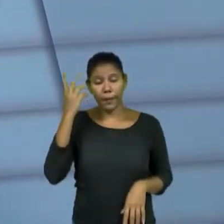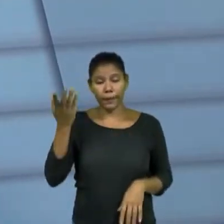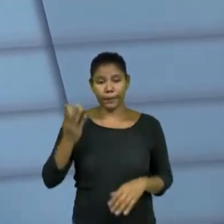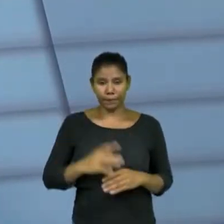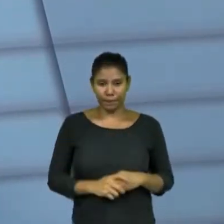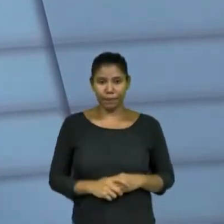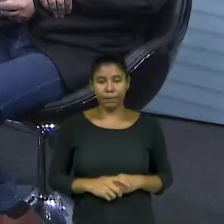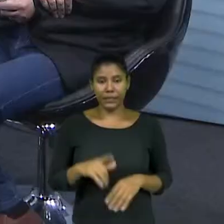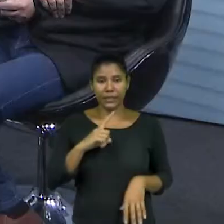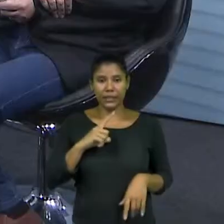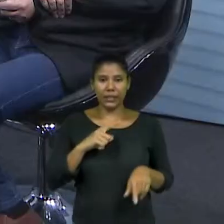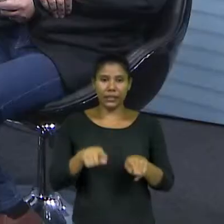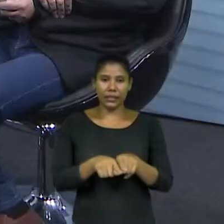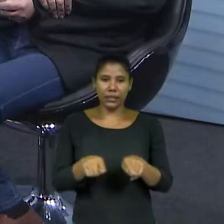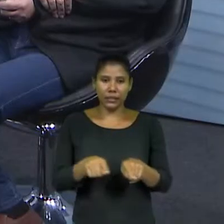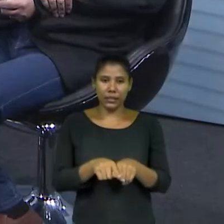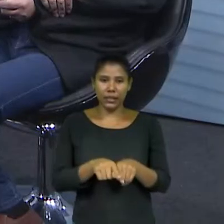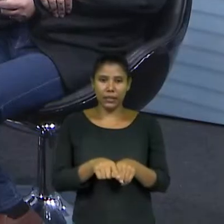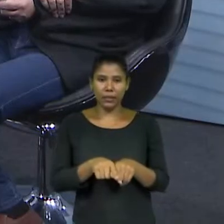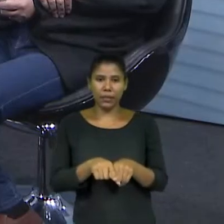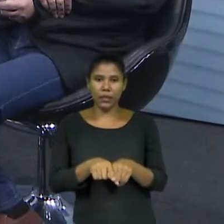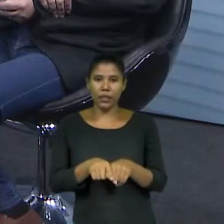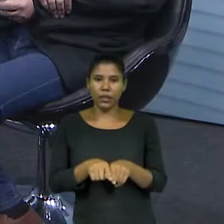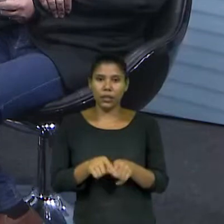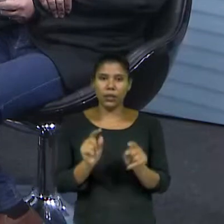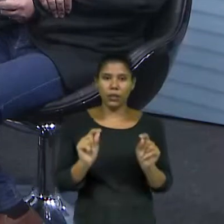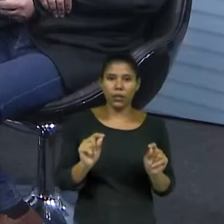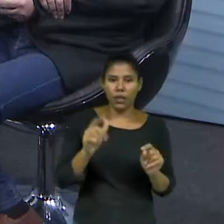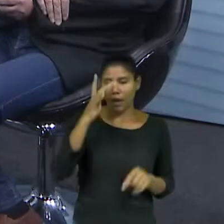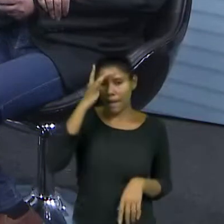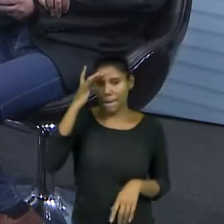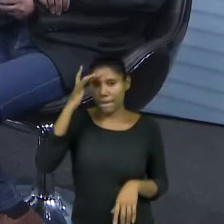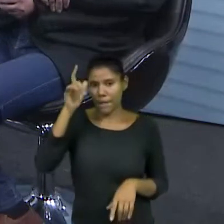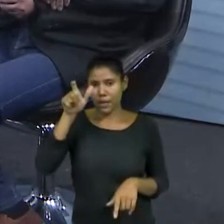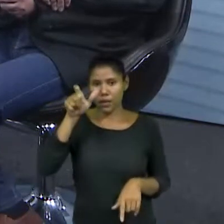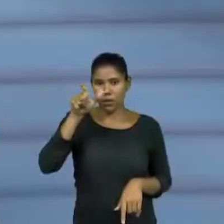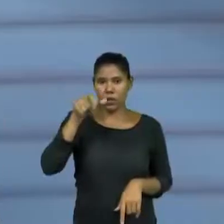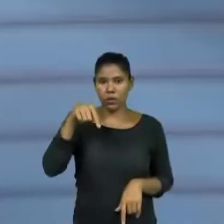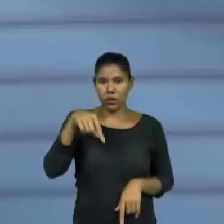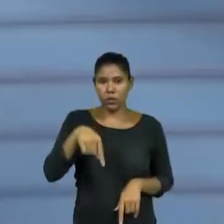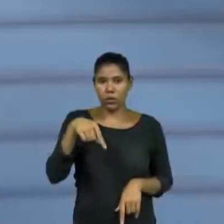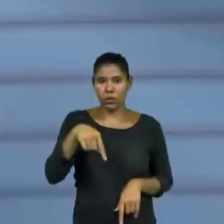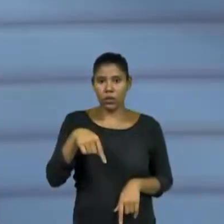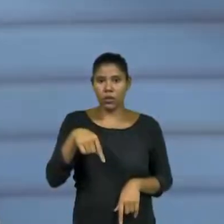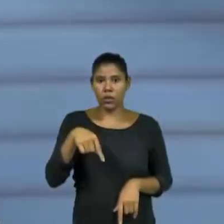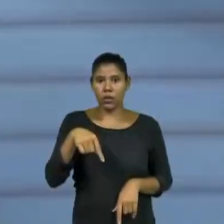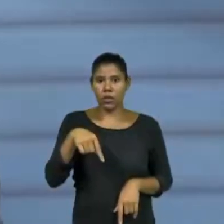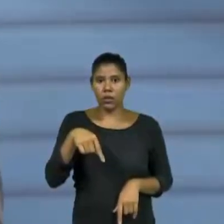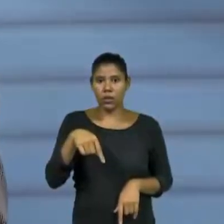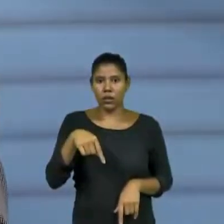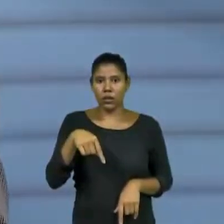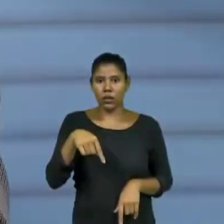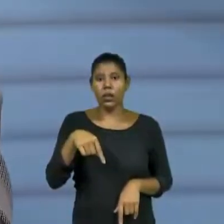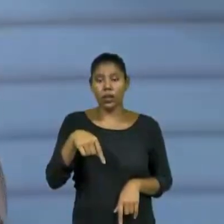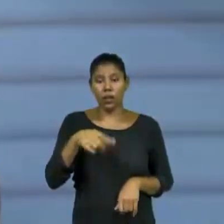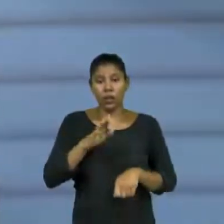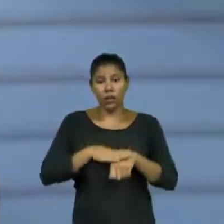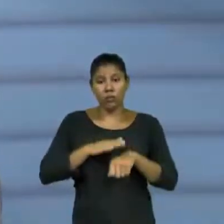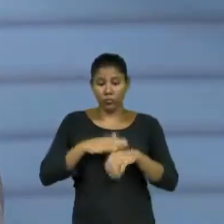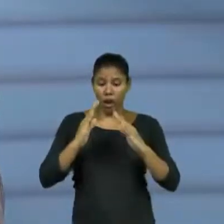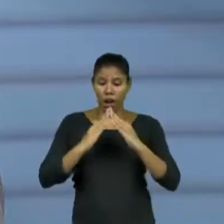Como tem também a geração distribuída, que é o consumidor no seu próprio imóvel, gerando sua própria energia também,